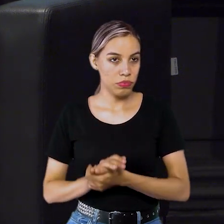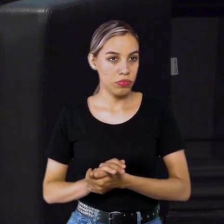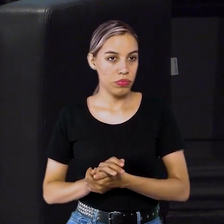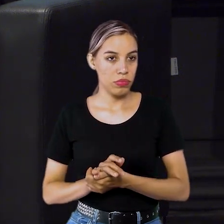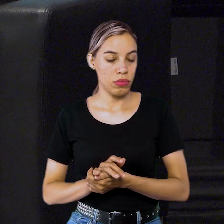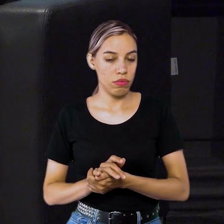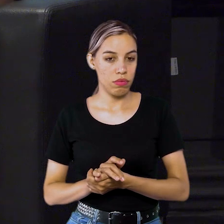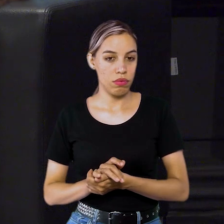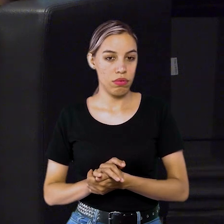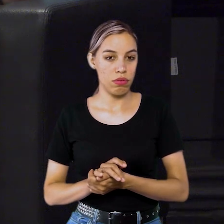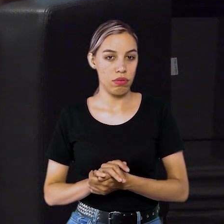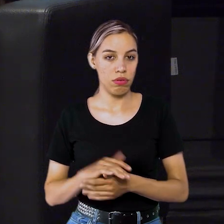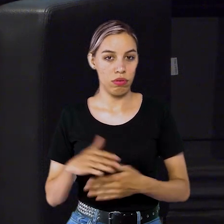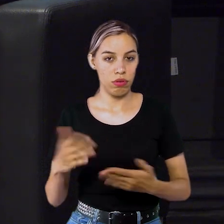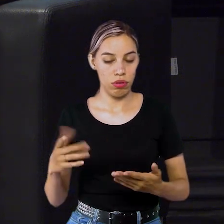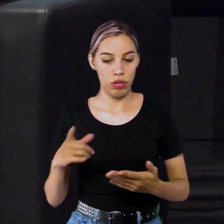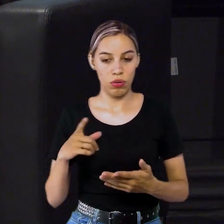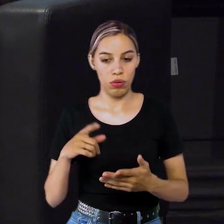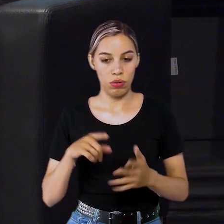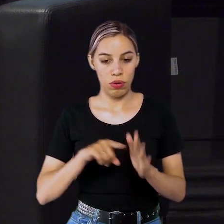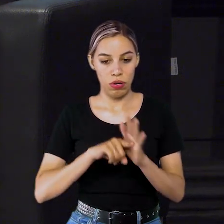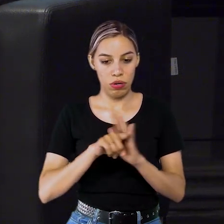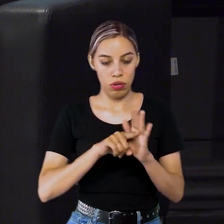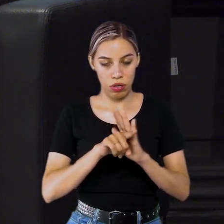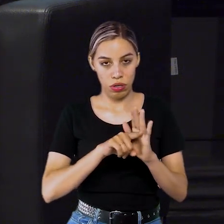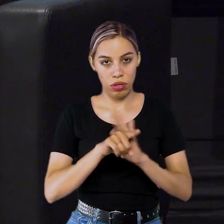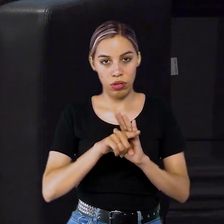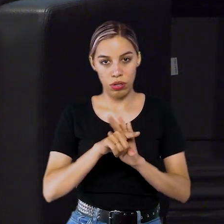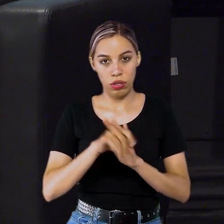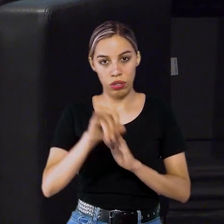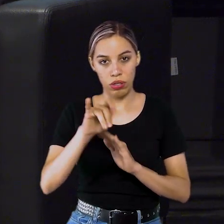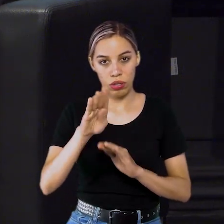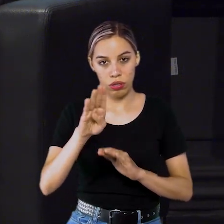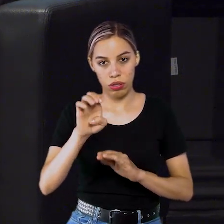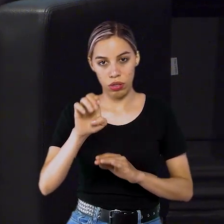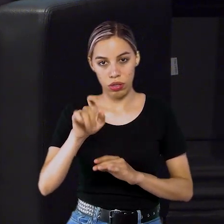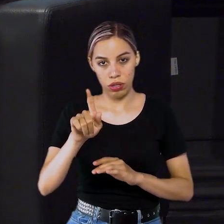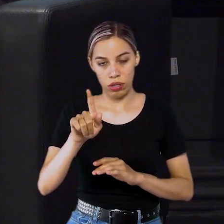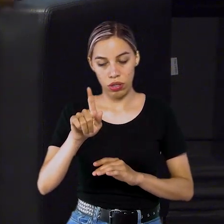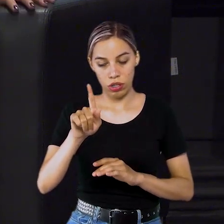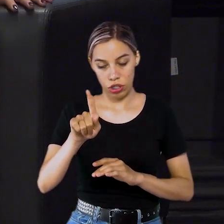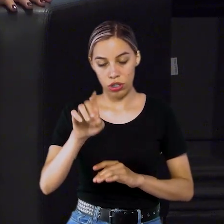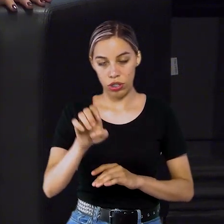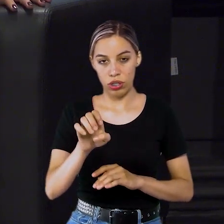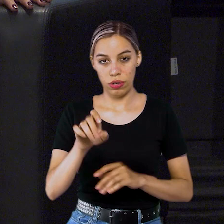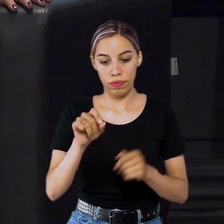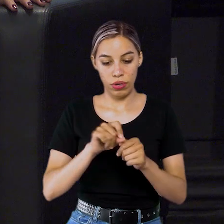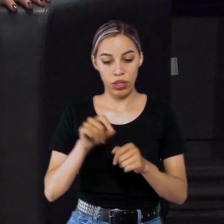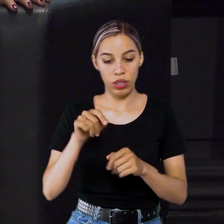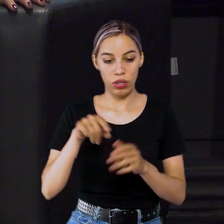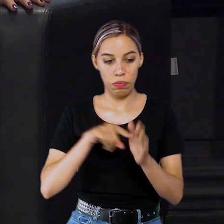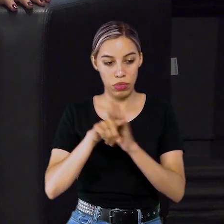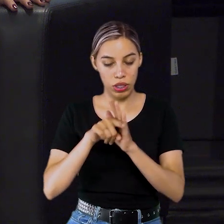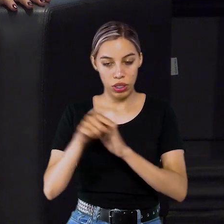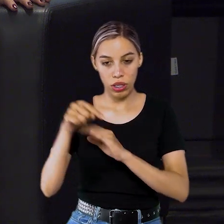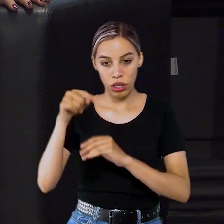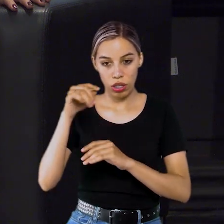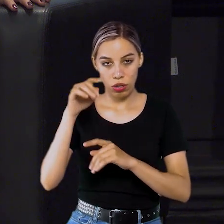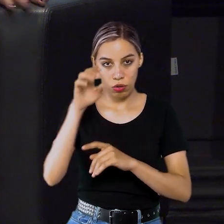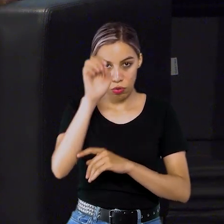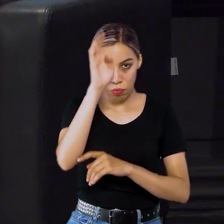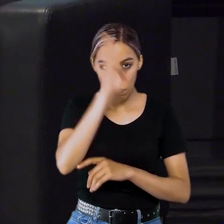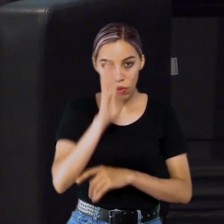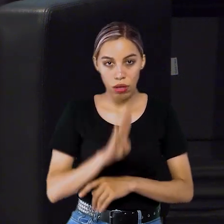trouxe, né? Fez esse novo censo dos povos indígenas no Brasil e aqui na cidade de São Paulo também. O